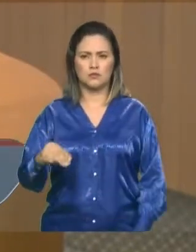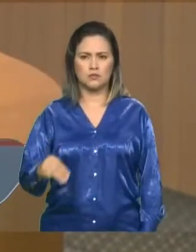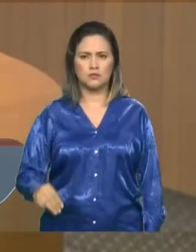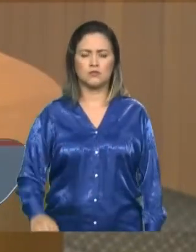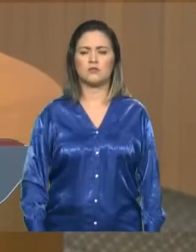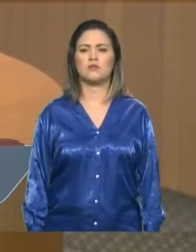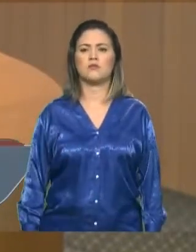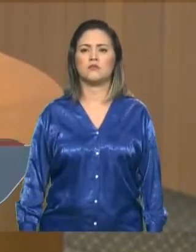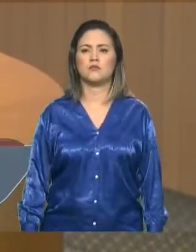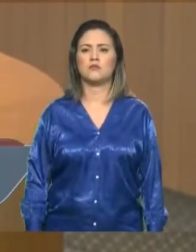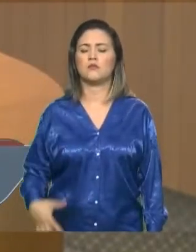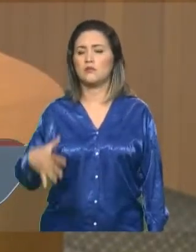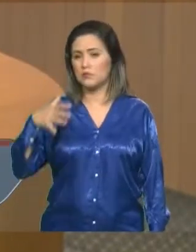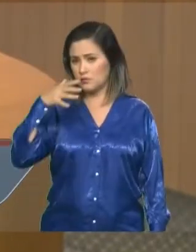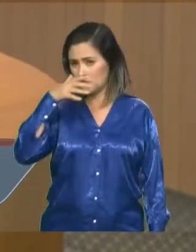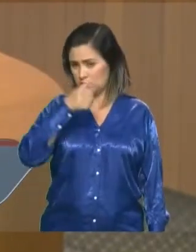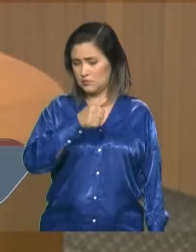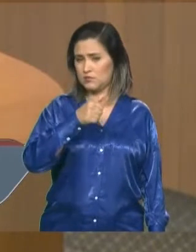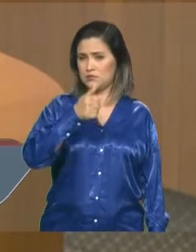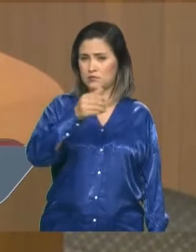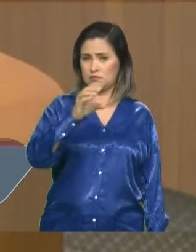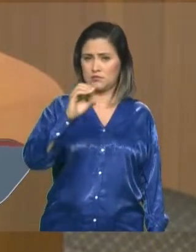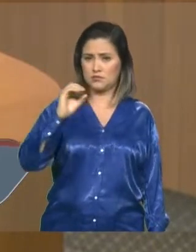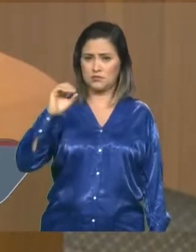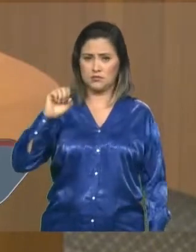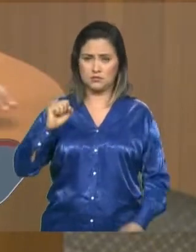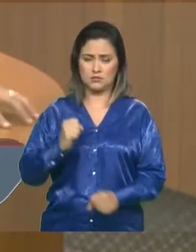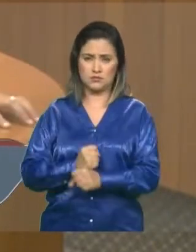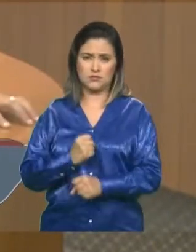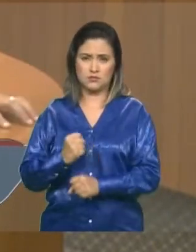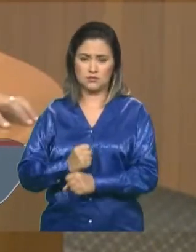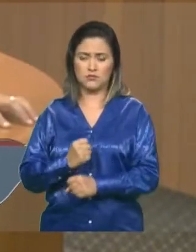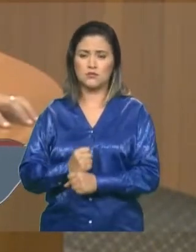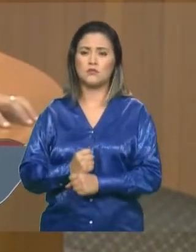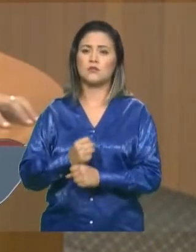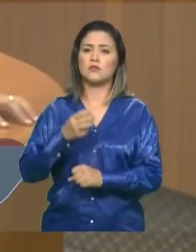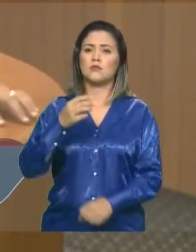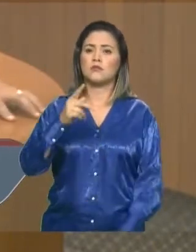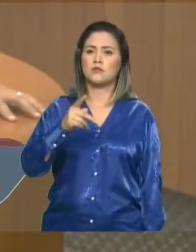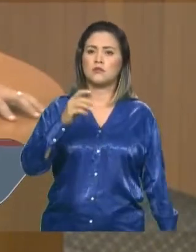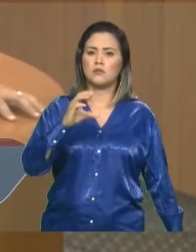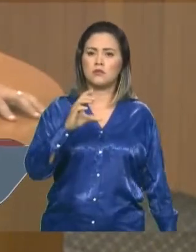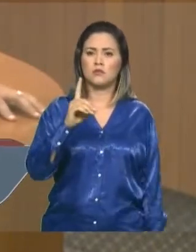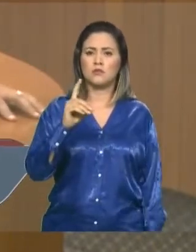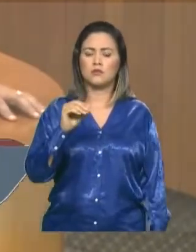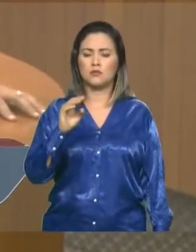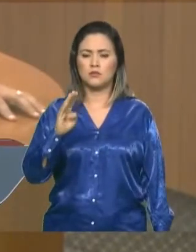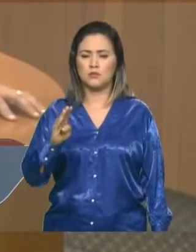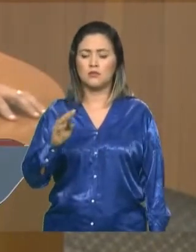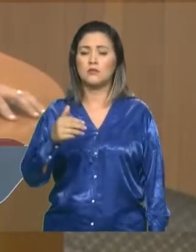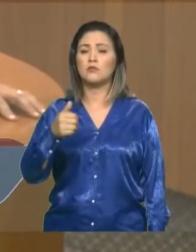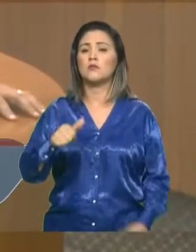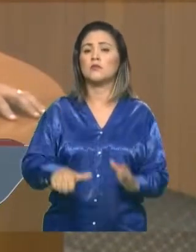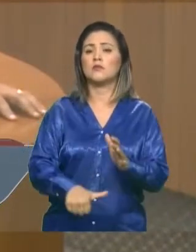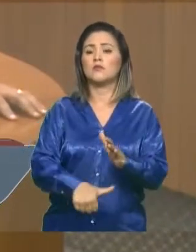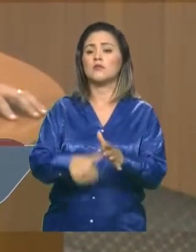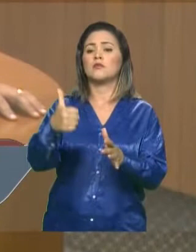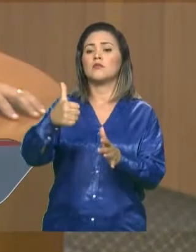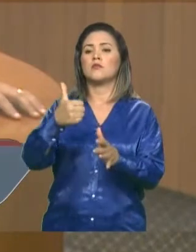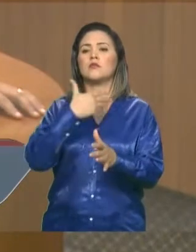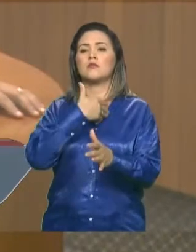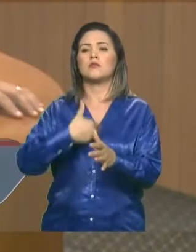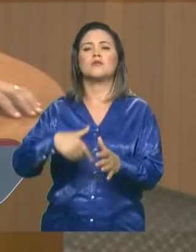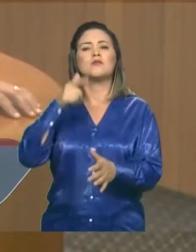Nesses quase 100 anos do PCdoB, o primeiro governador do partido eleito foi o governador Flávio